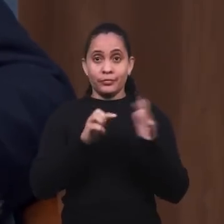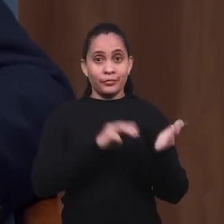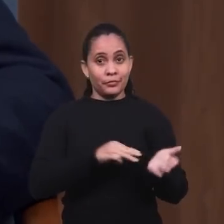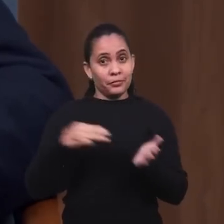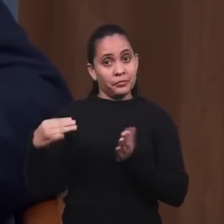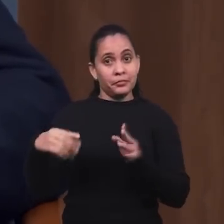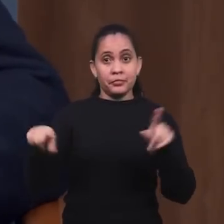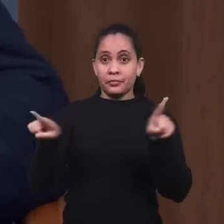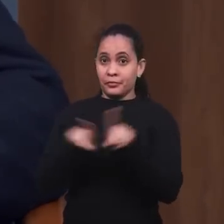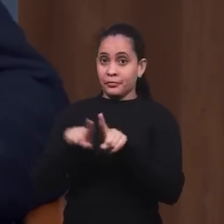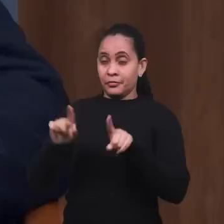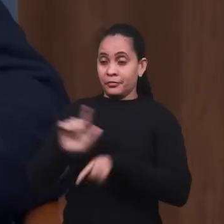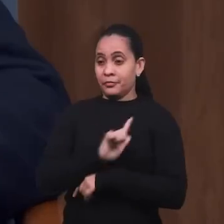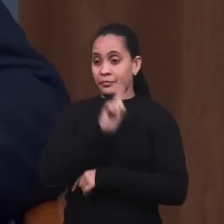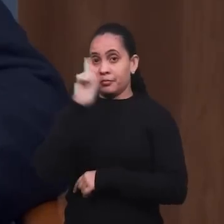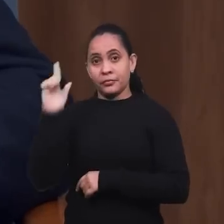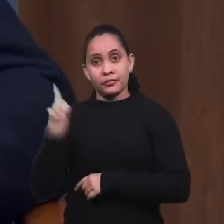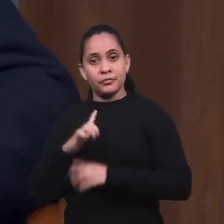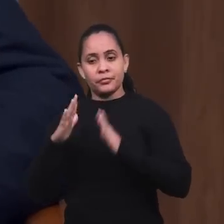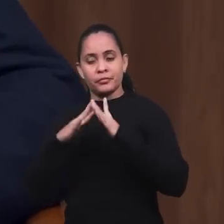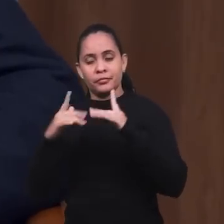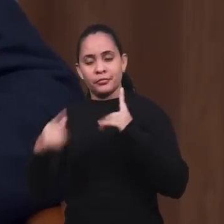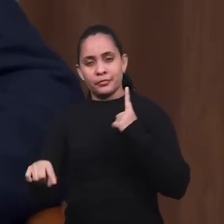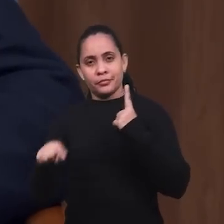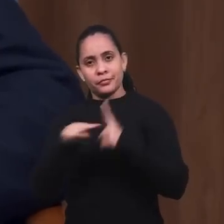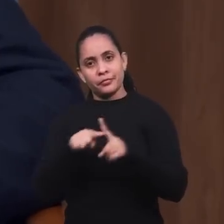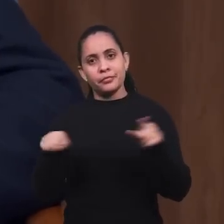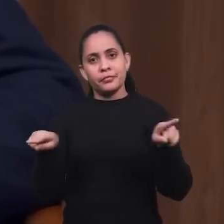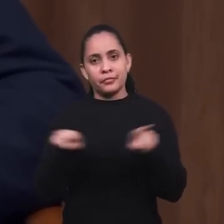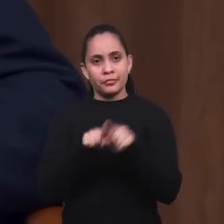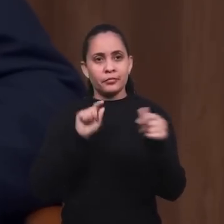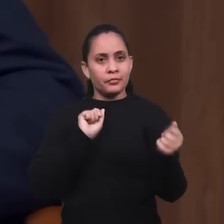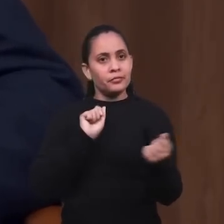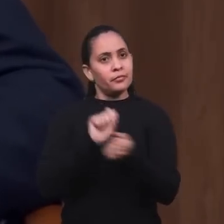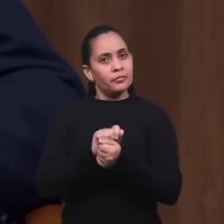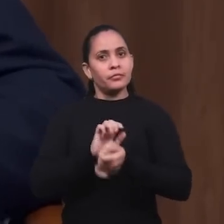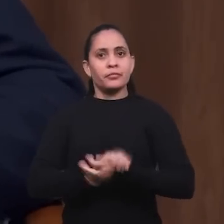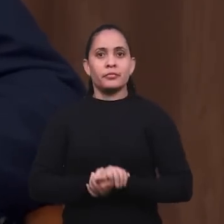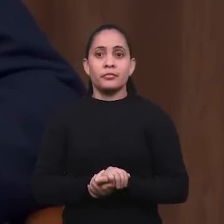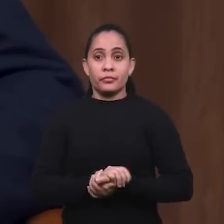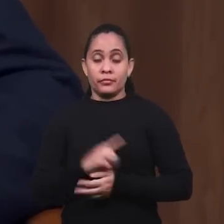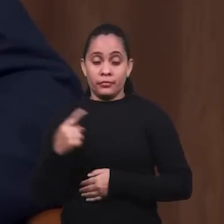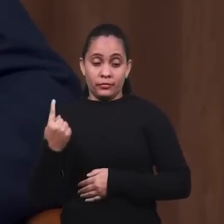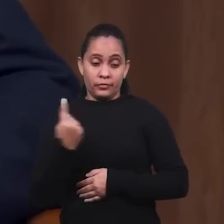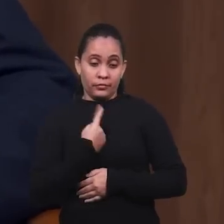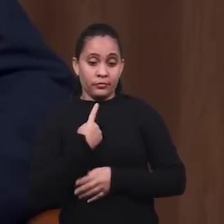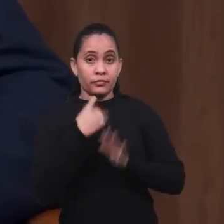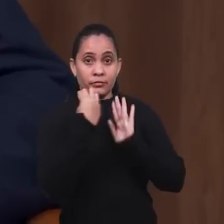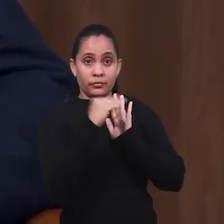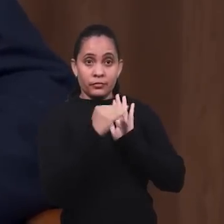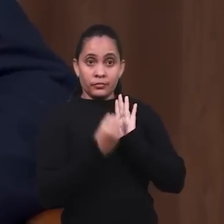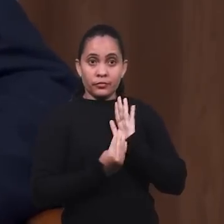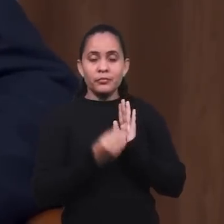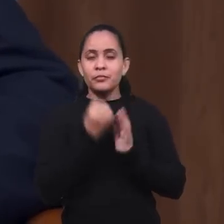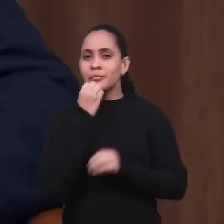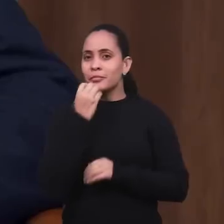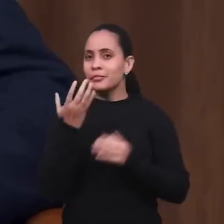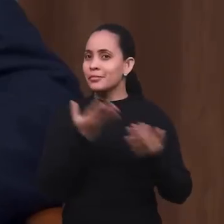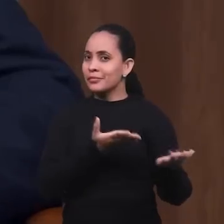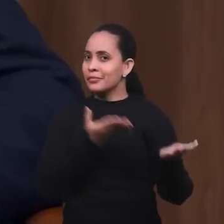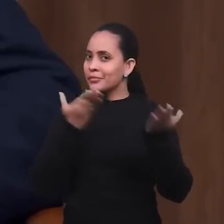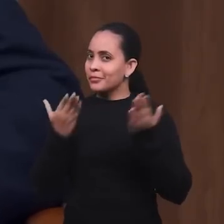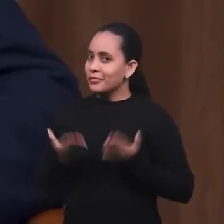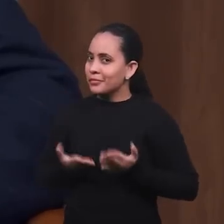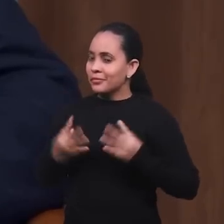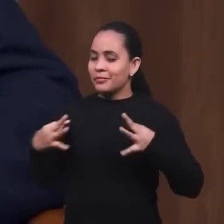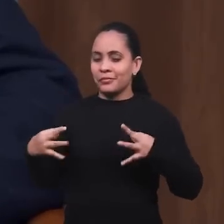Nossos irmãos da Igreja Cristã Maranata, irmãos nossos também de outras igrejas que participam conosco dos nossos conteúdos,